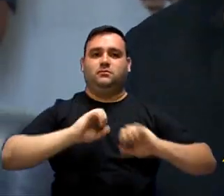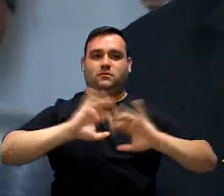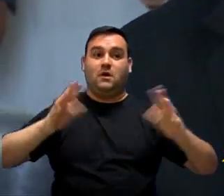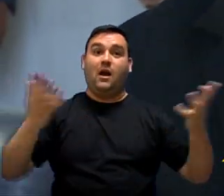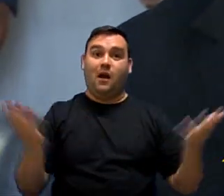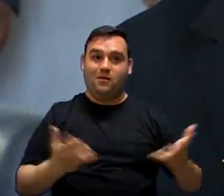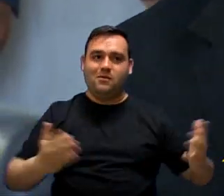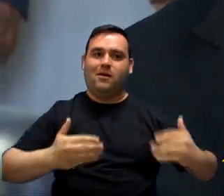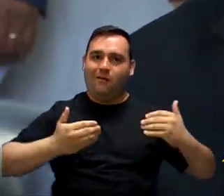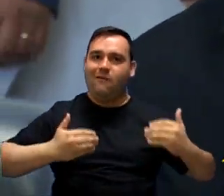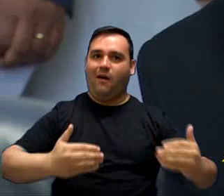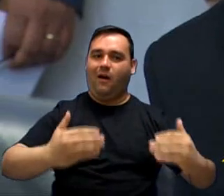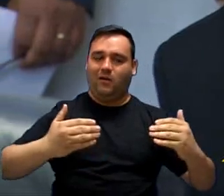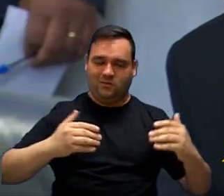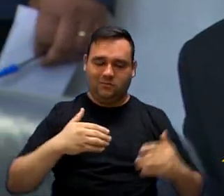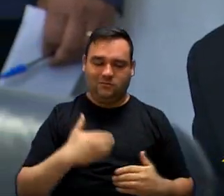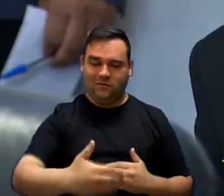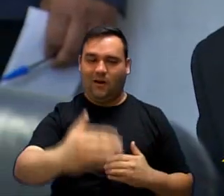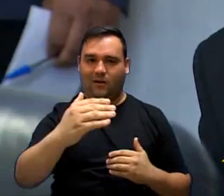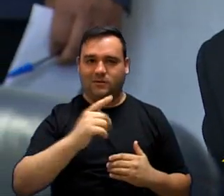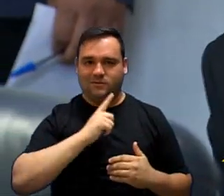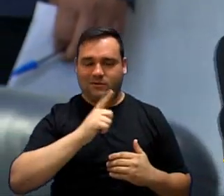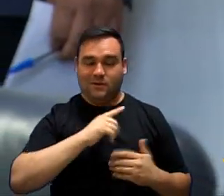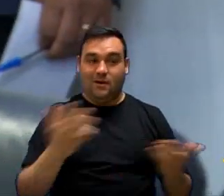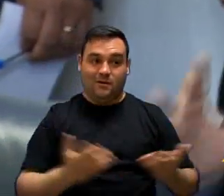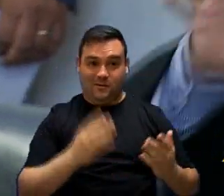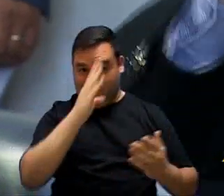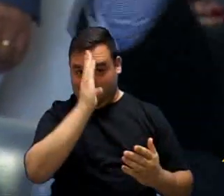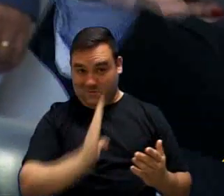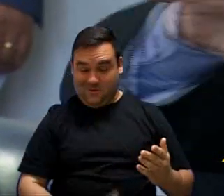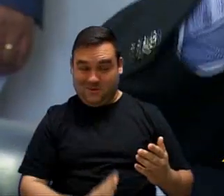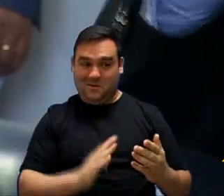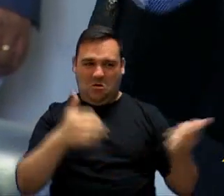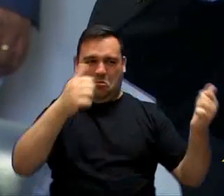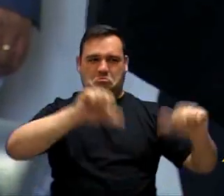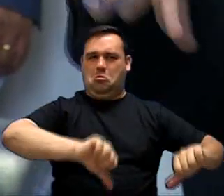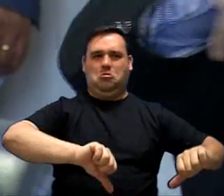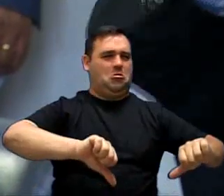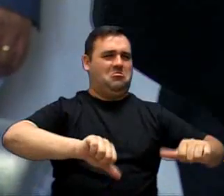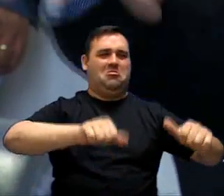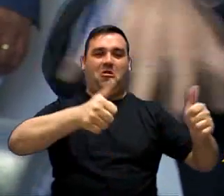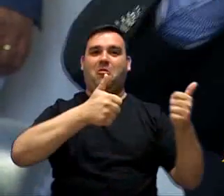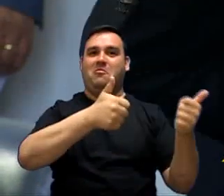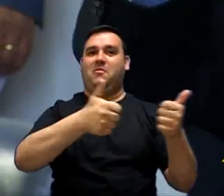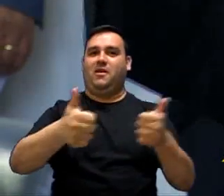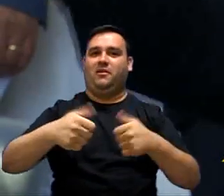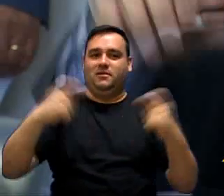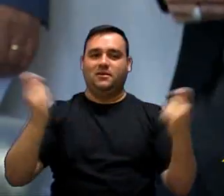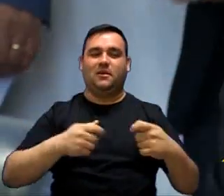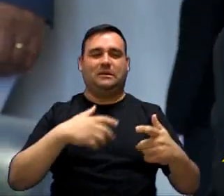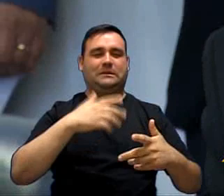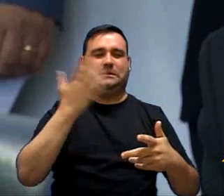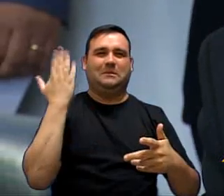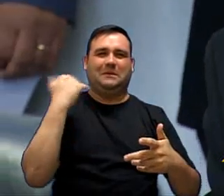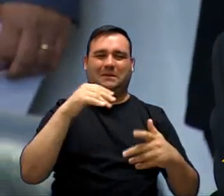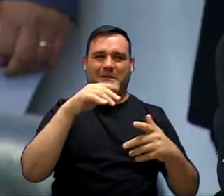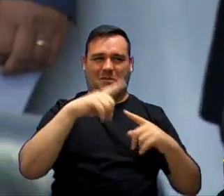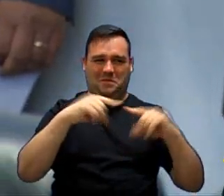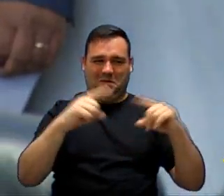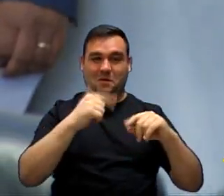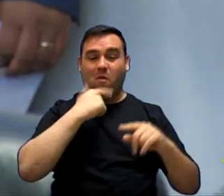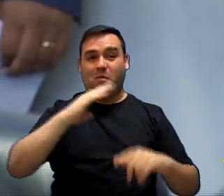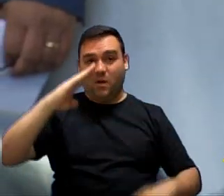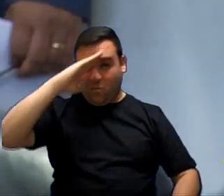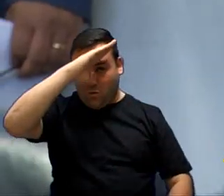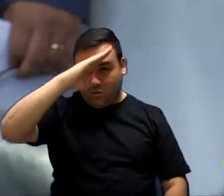agora a coisa vai, agora vai caminhar, viu? Agora o Brasil vai sair dessa confusão que a gente via lá em Brasília.